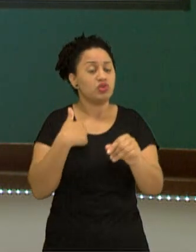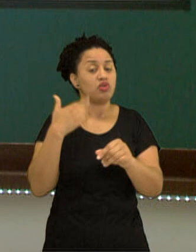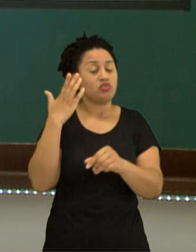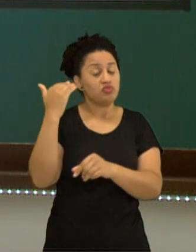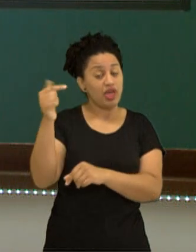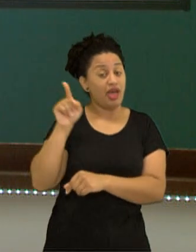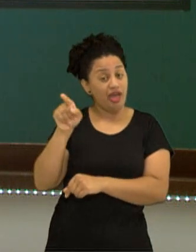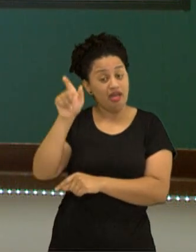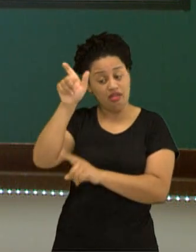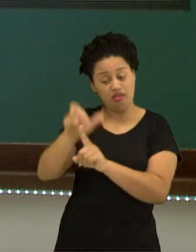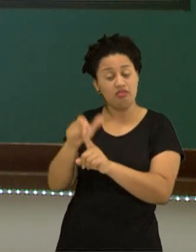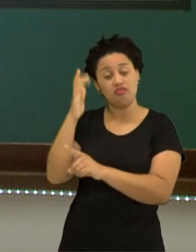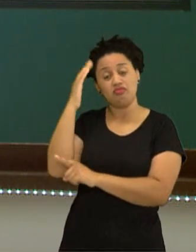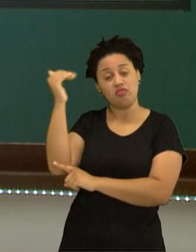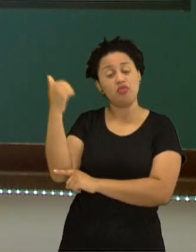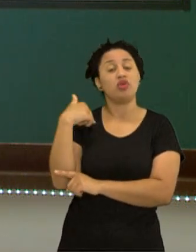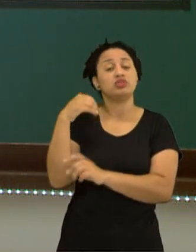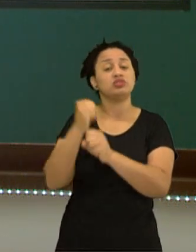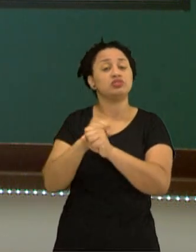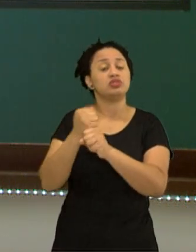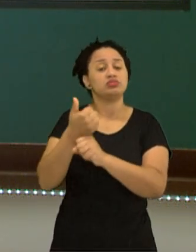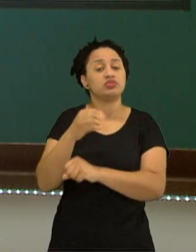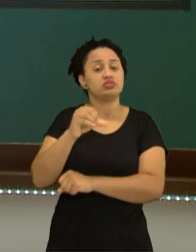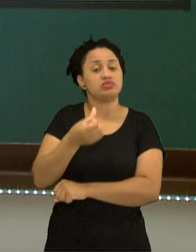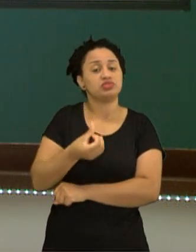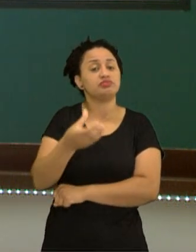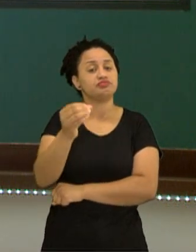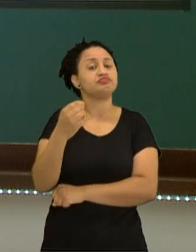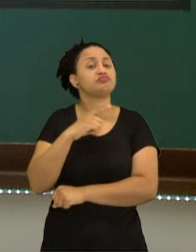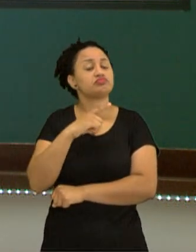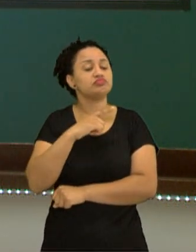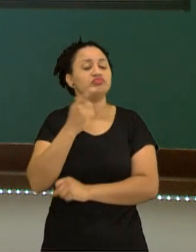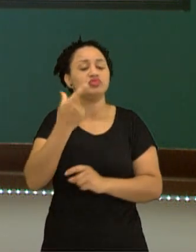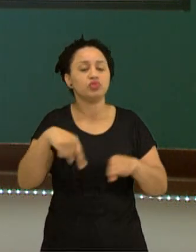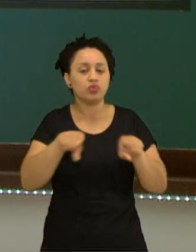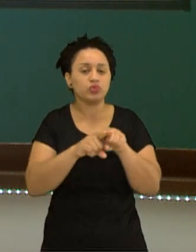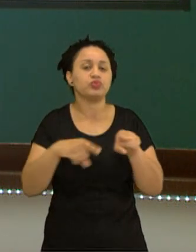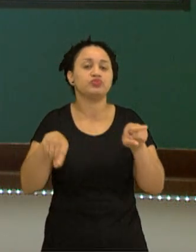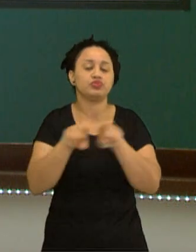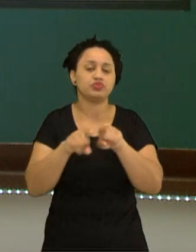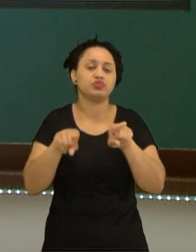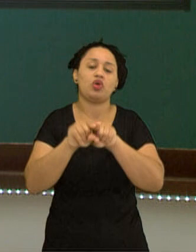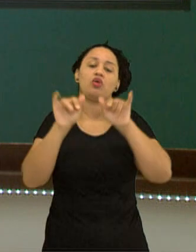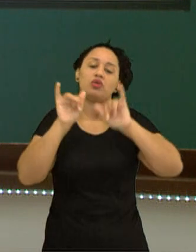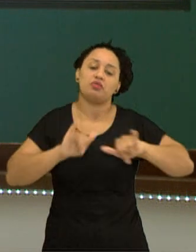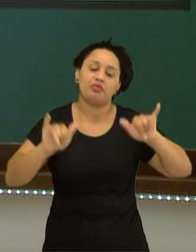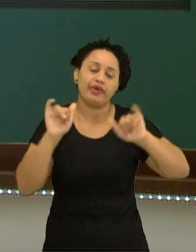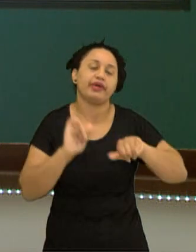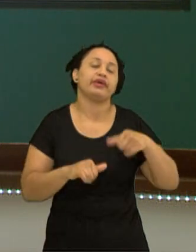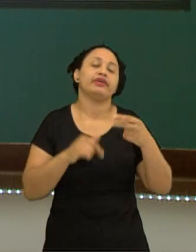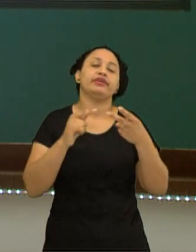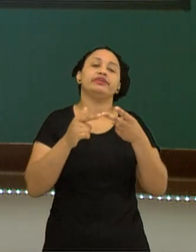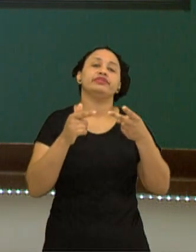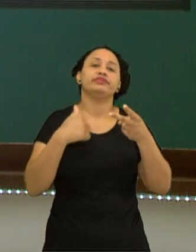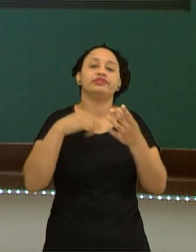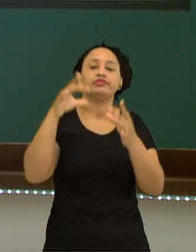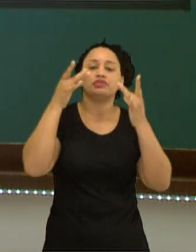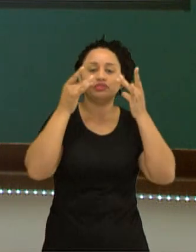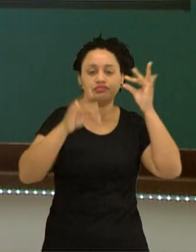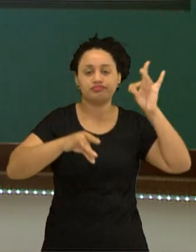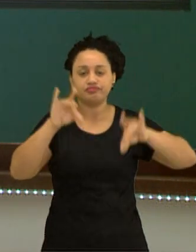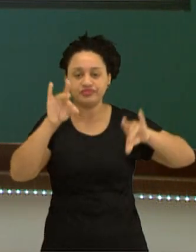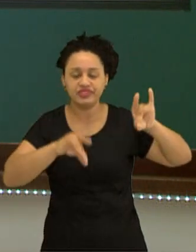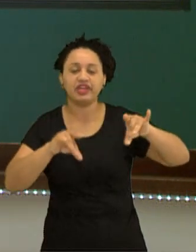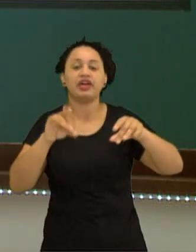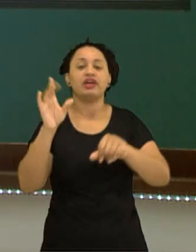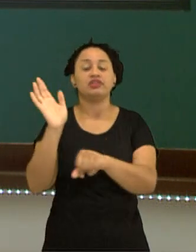anos 80 e sempre é relembrada em algumas produções de propaganda, em teatro, em